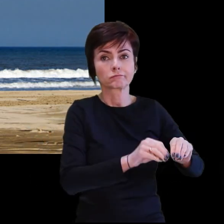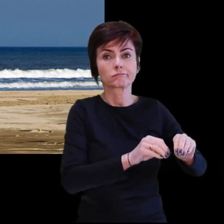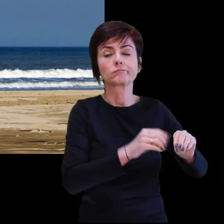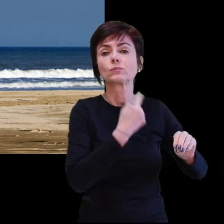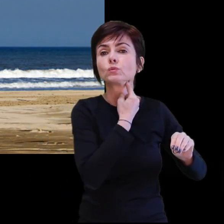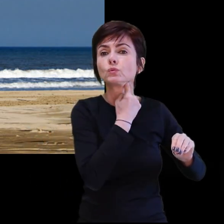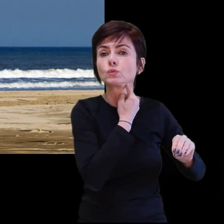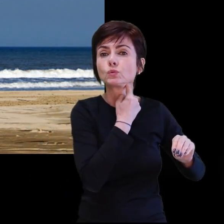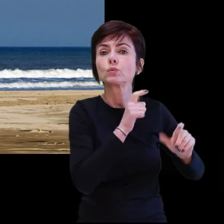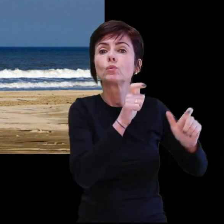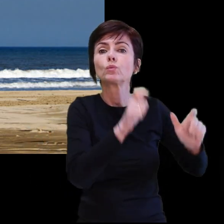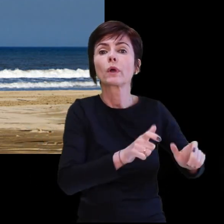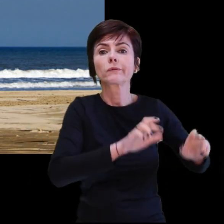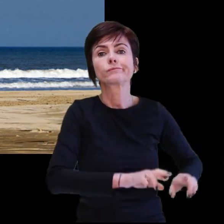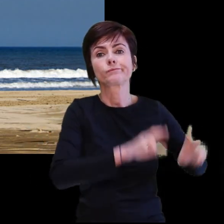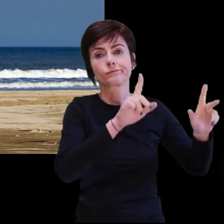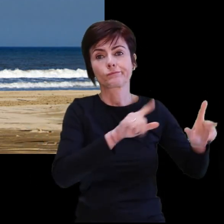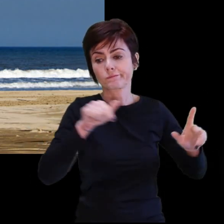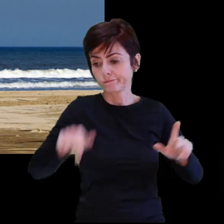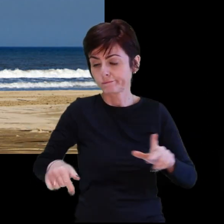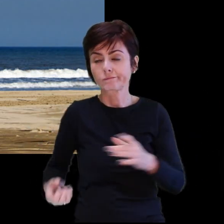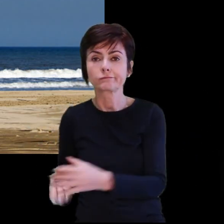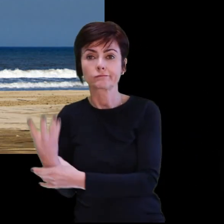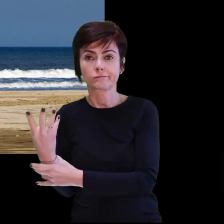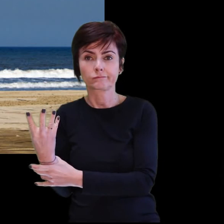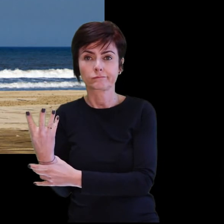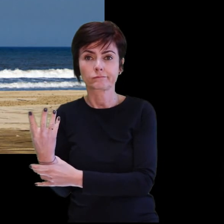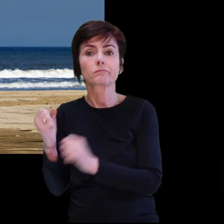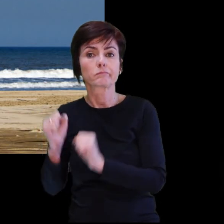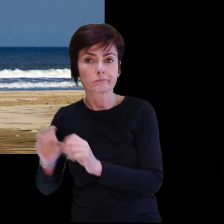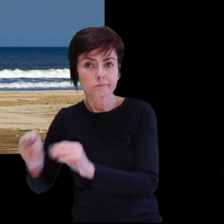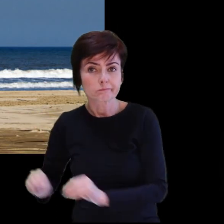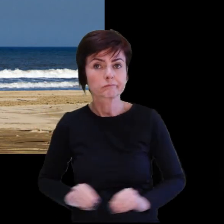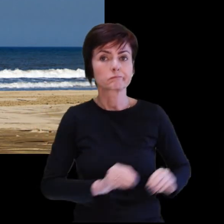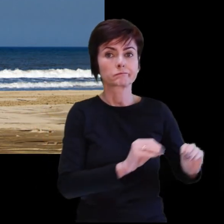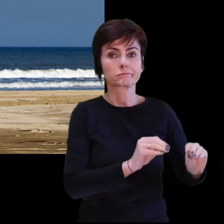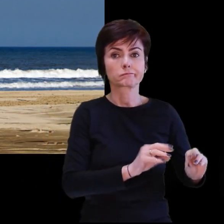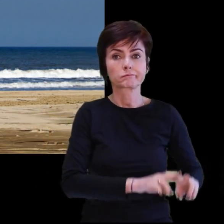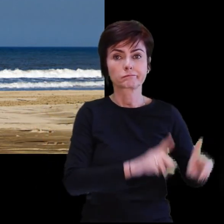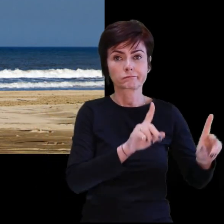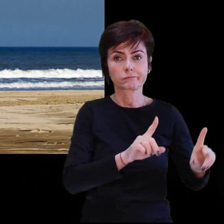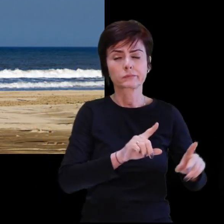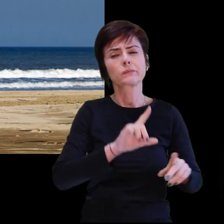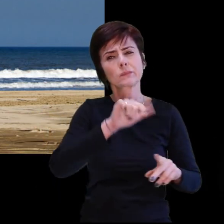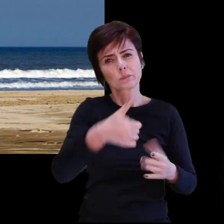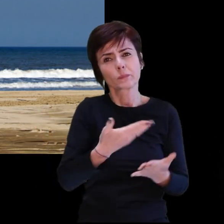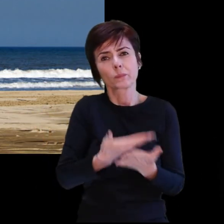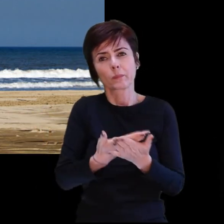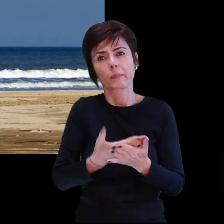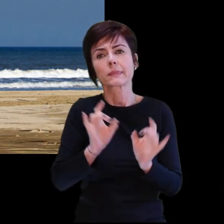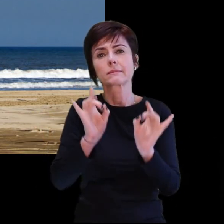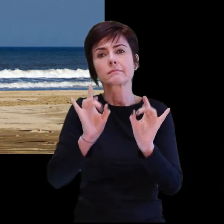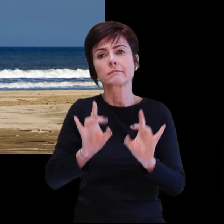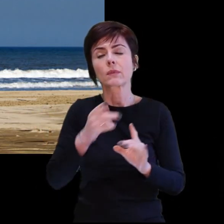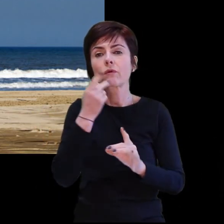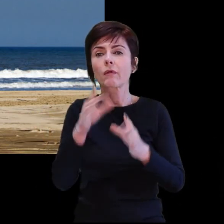e contaminar biomas bastante distantes daquele onde ele foi produzido. Isso a gente vai falar com mais